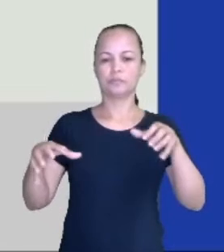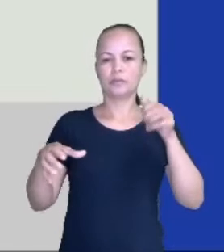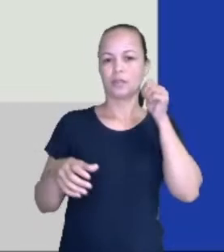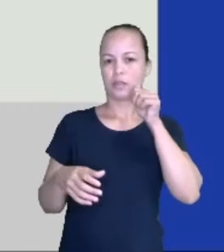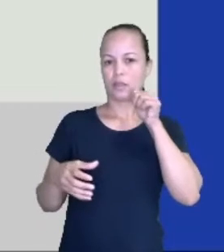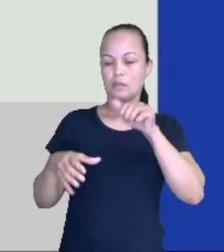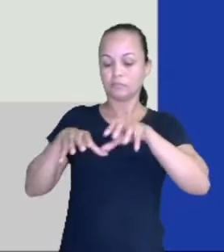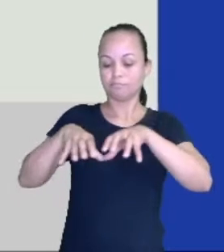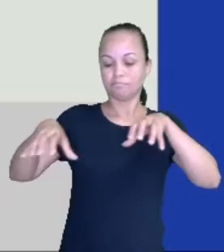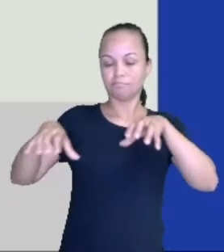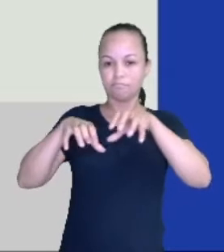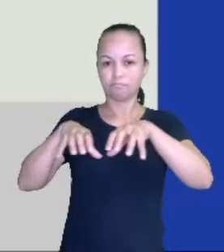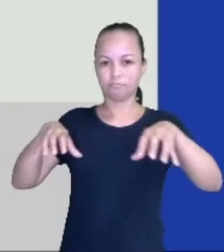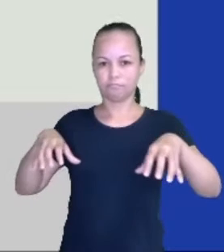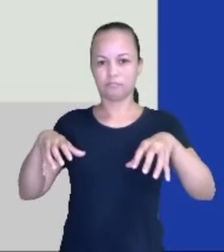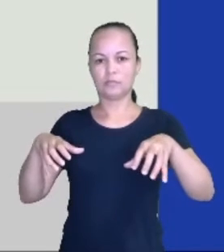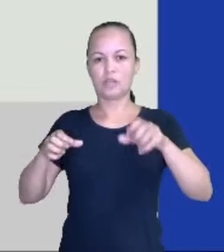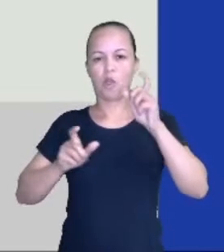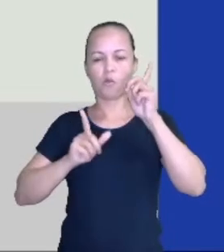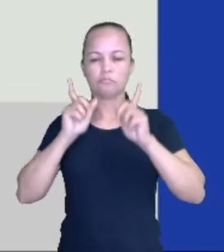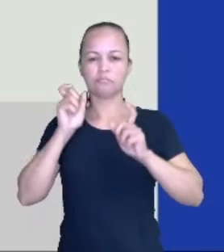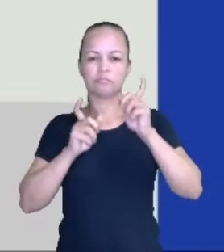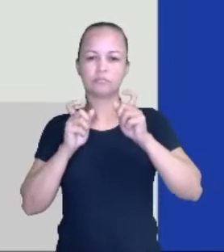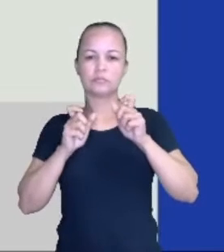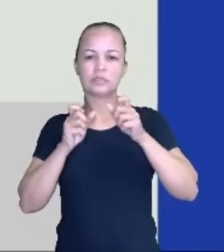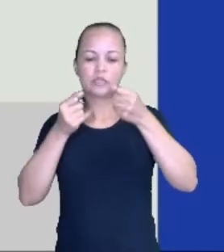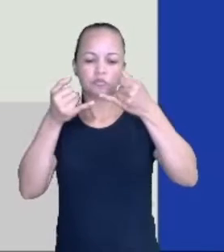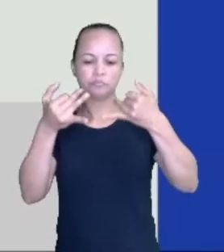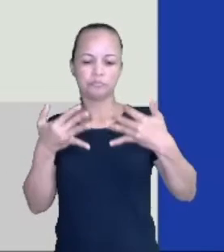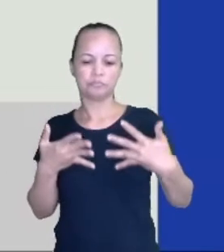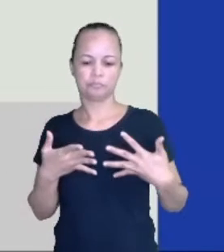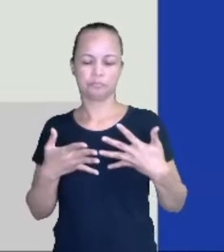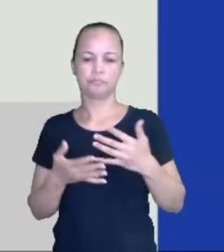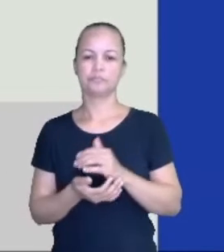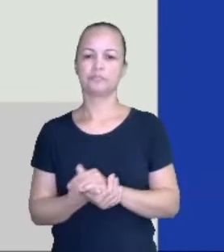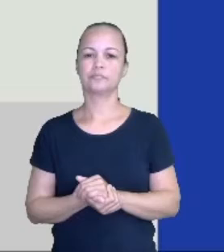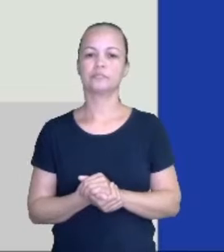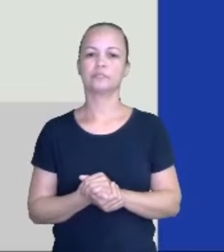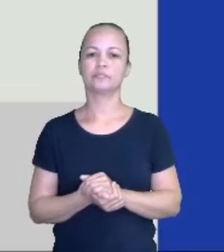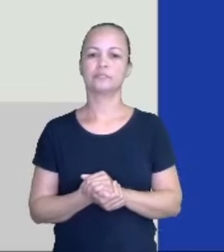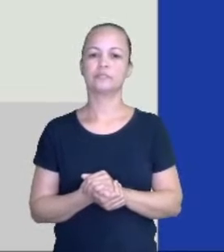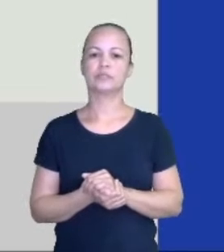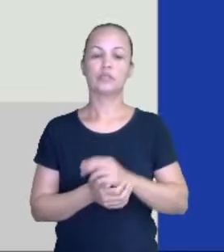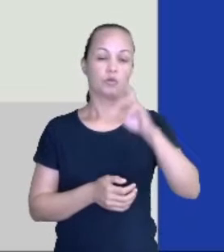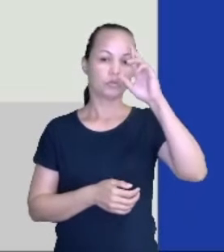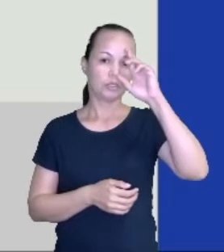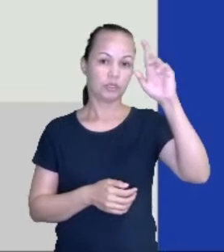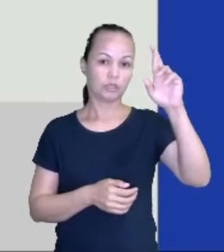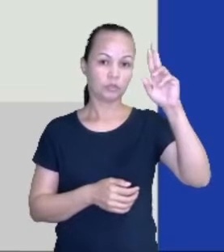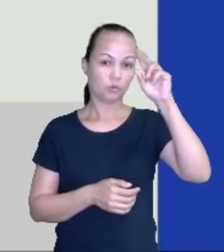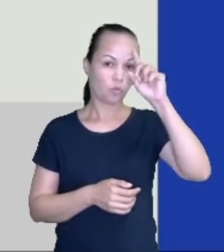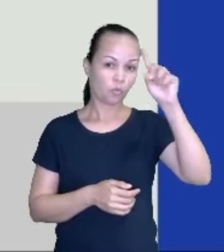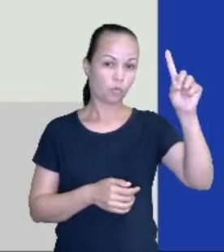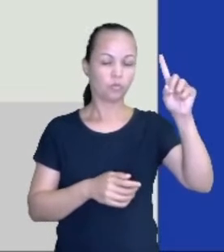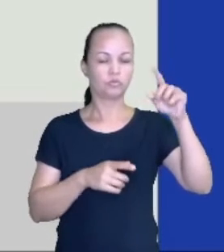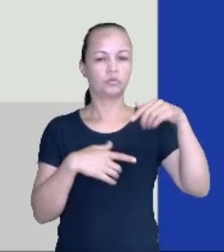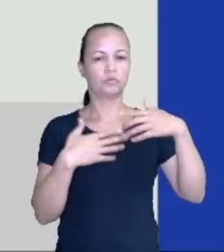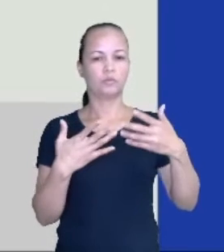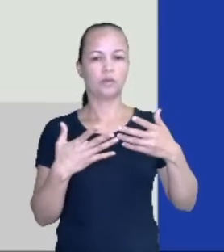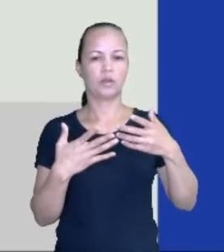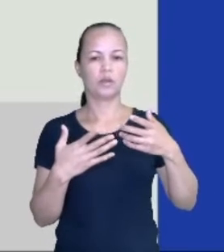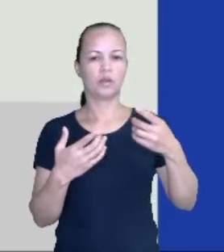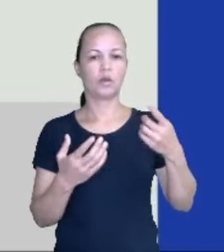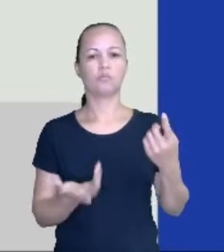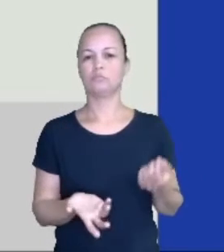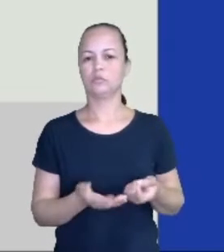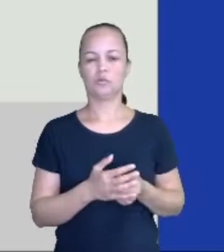10. Separar palavras ou expressões explicativas. O diretor titubeou, isto é, não